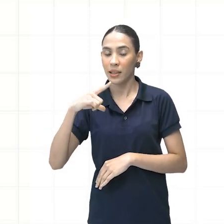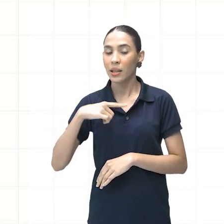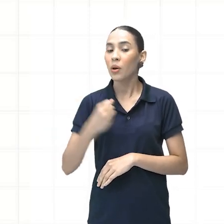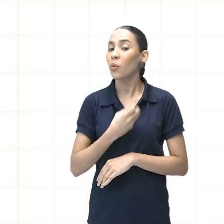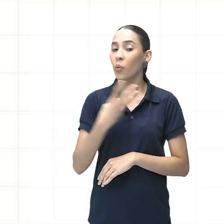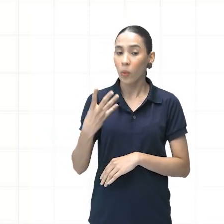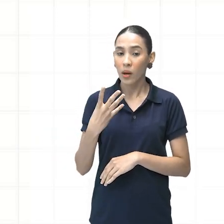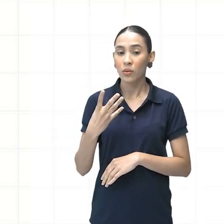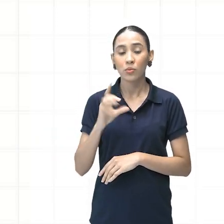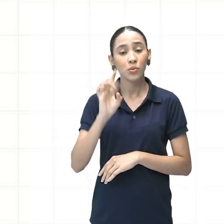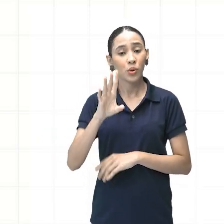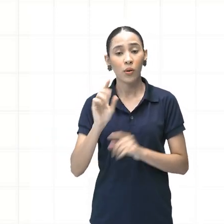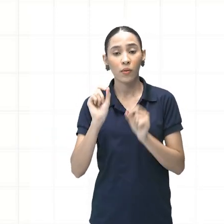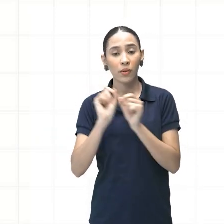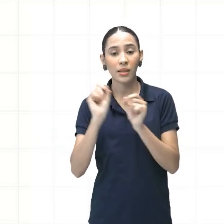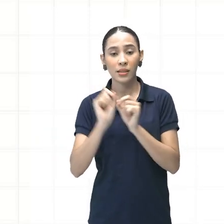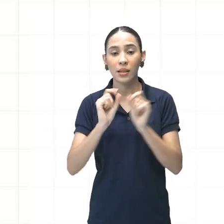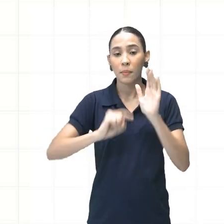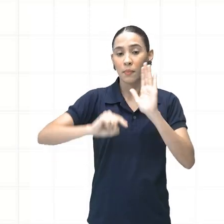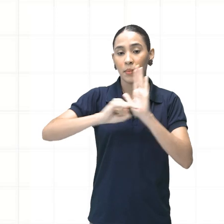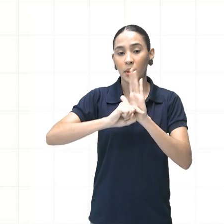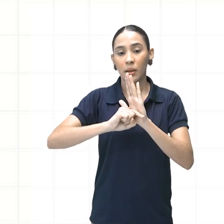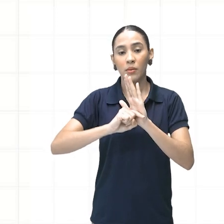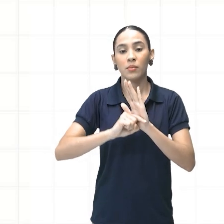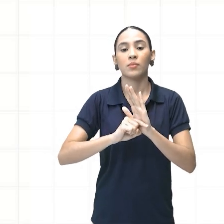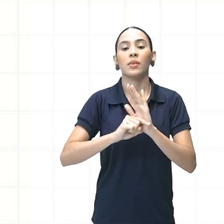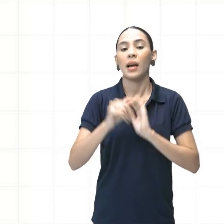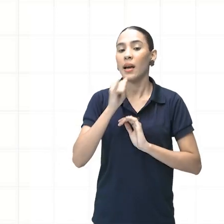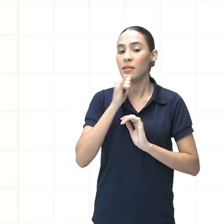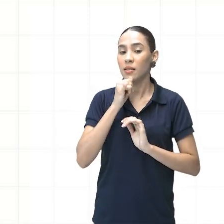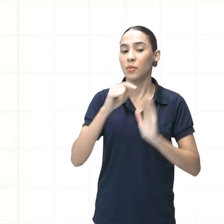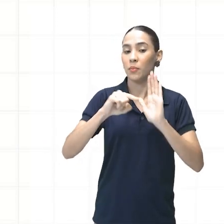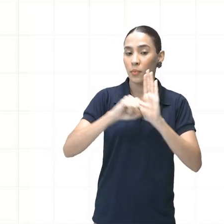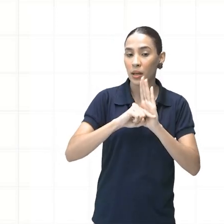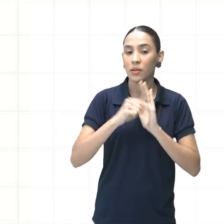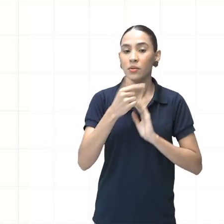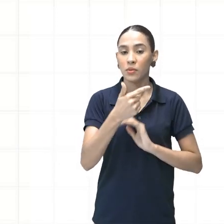que vai sobrar? É só fazer a diferença. Então, isso menos 24